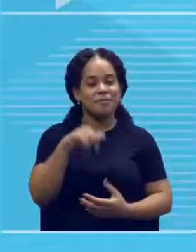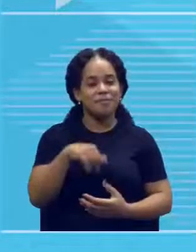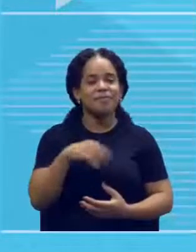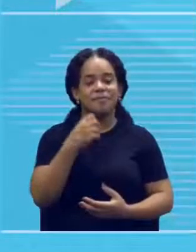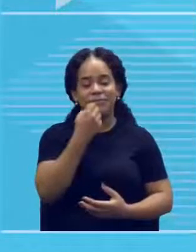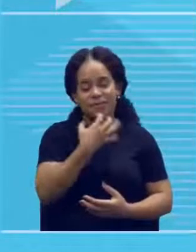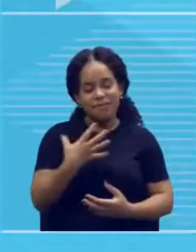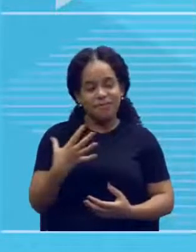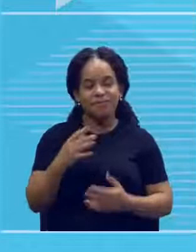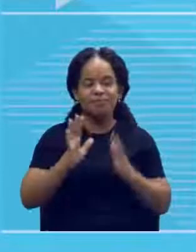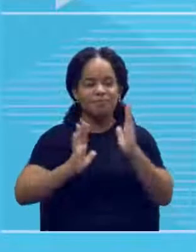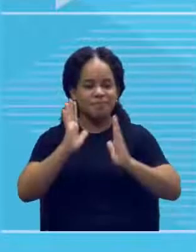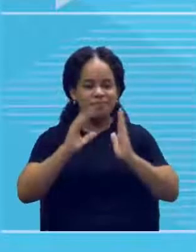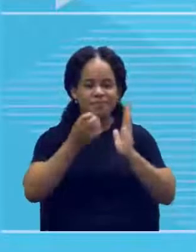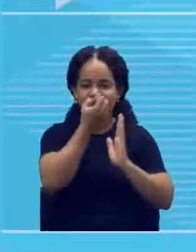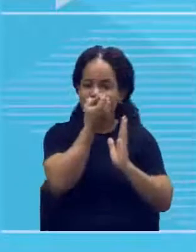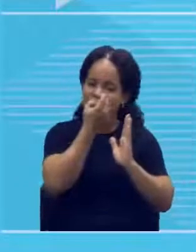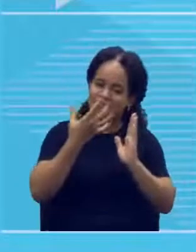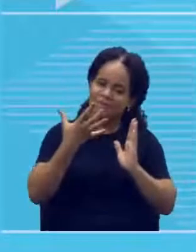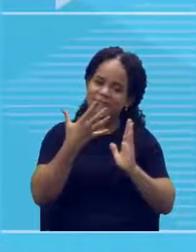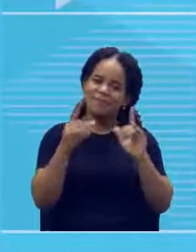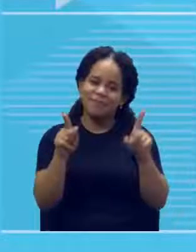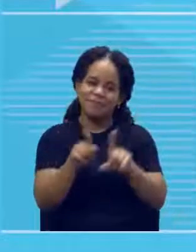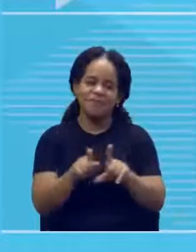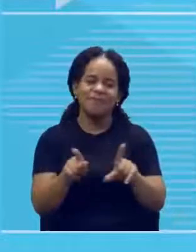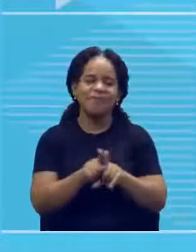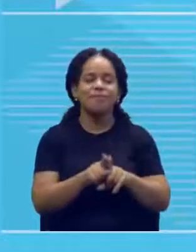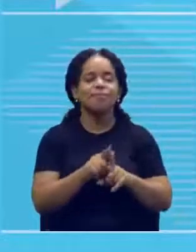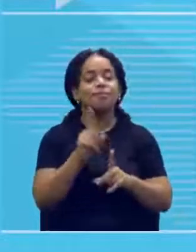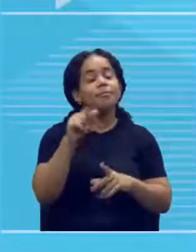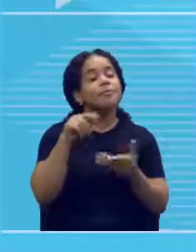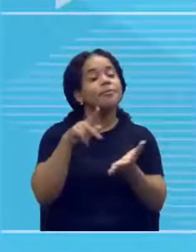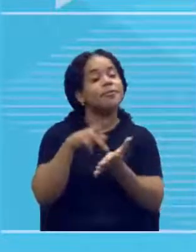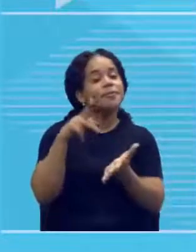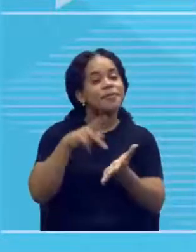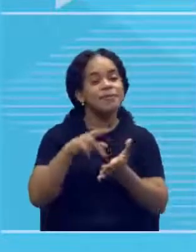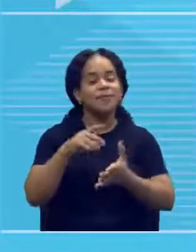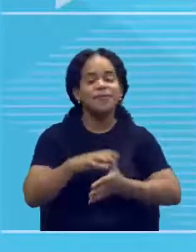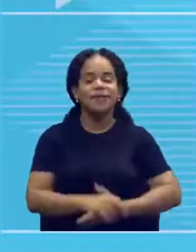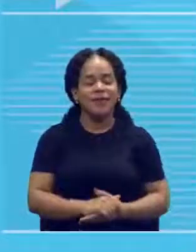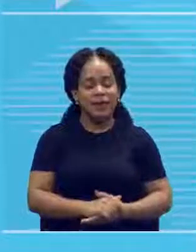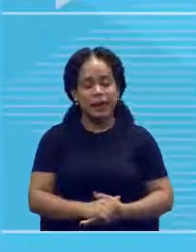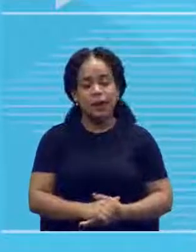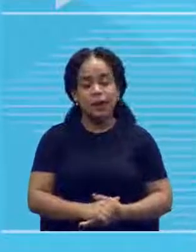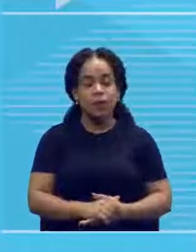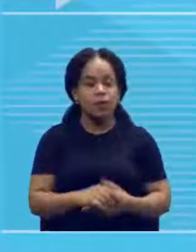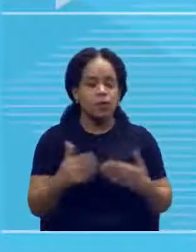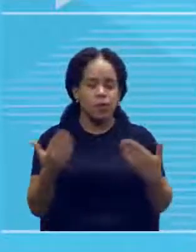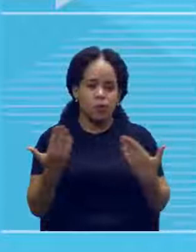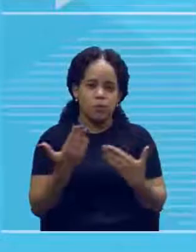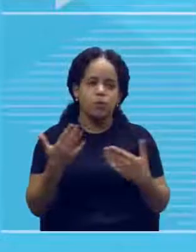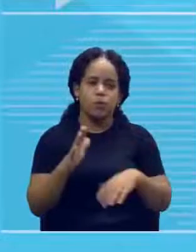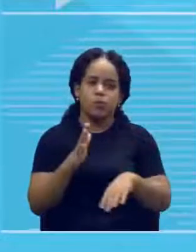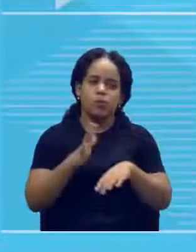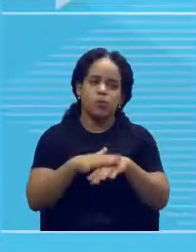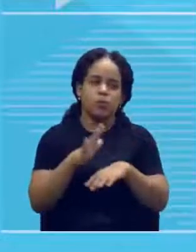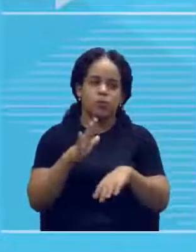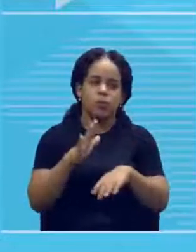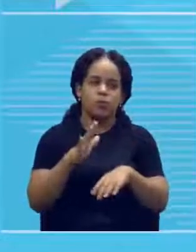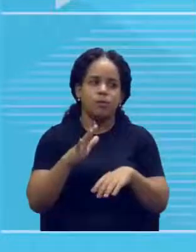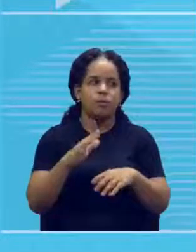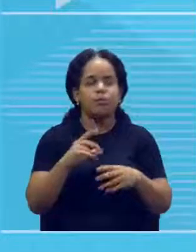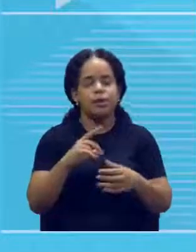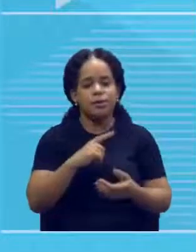saberem, né? Que é o tempo bom. É verdade. E hoje em dia, o que é que mais faz você se